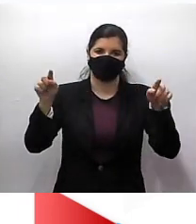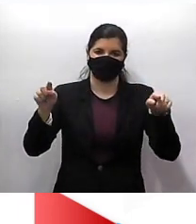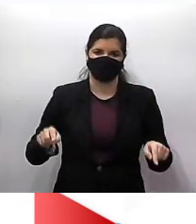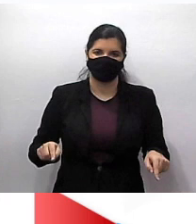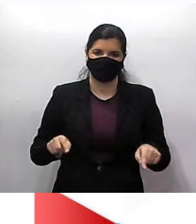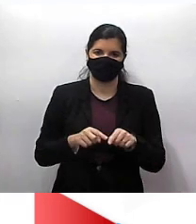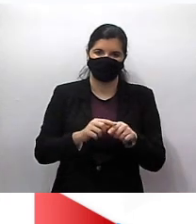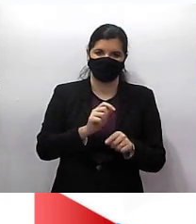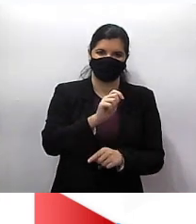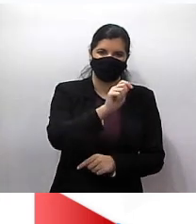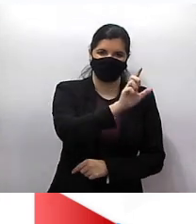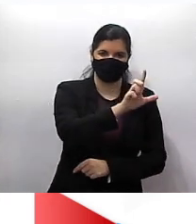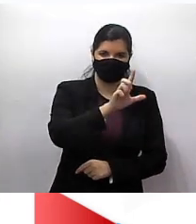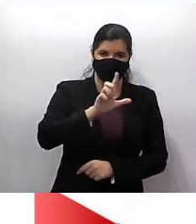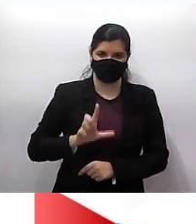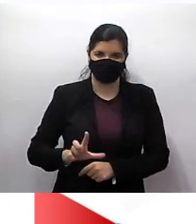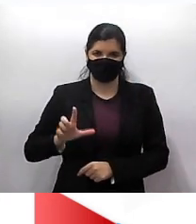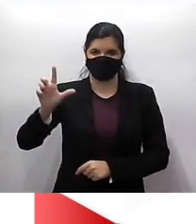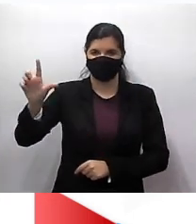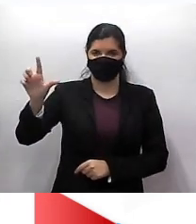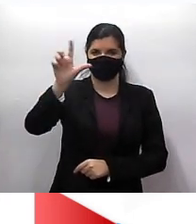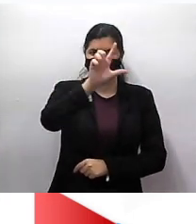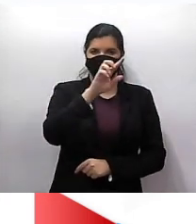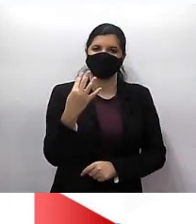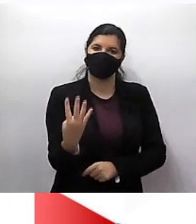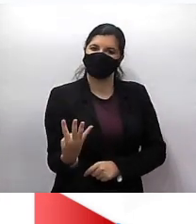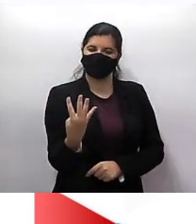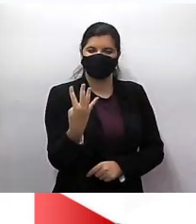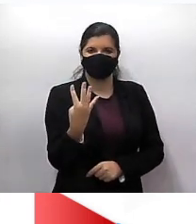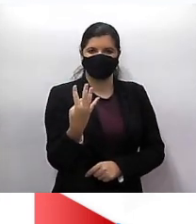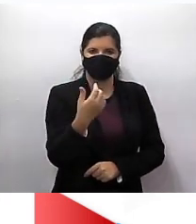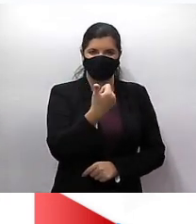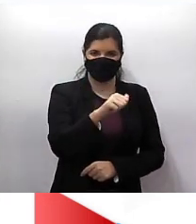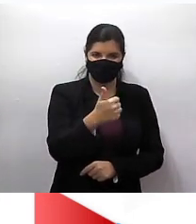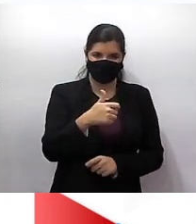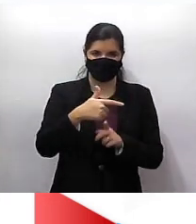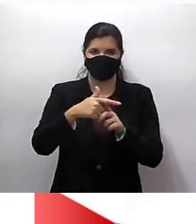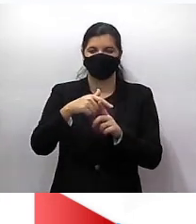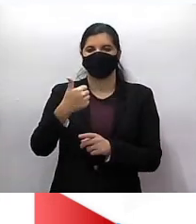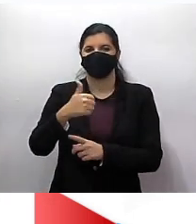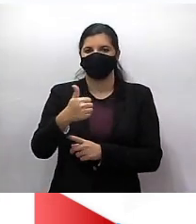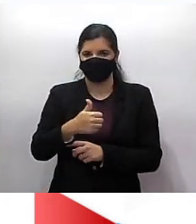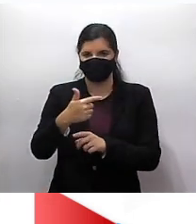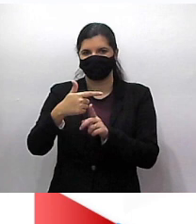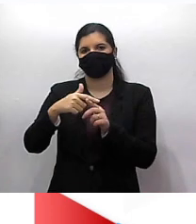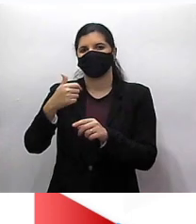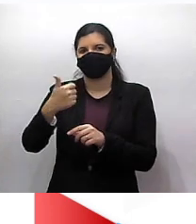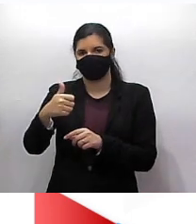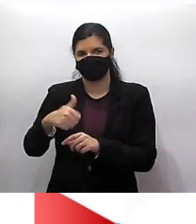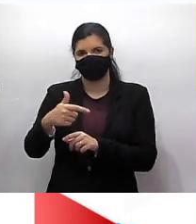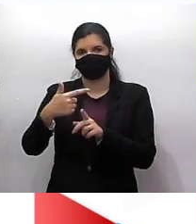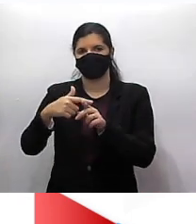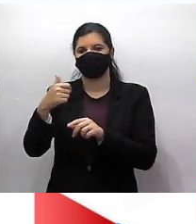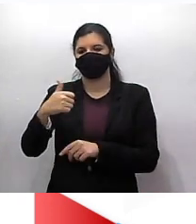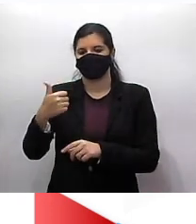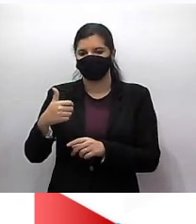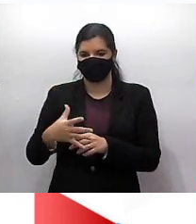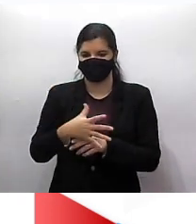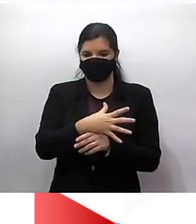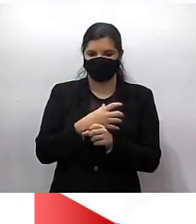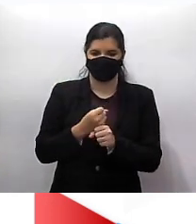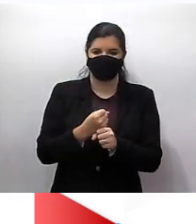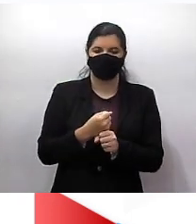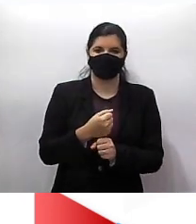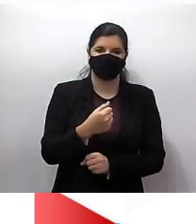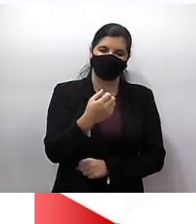nome dizendo, ó, quadrado, tá? Então, vai ser 11 mais 11 mais 11 mais 11, 11 vezes